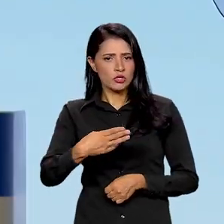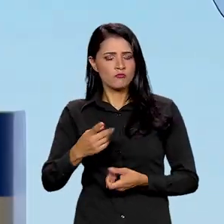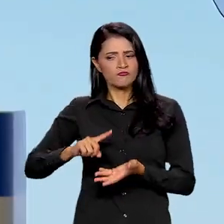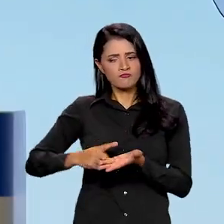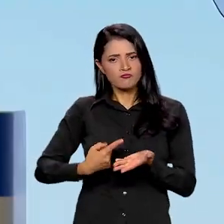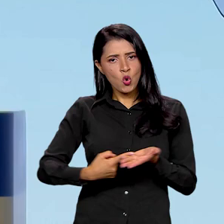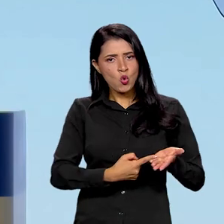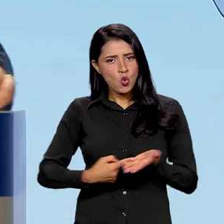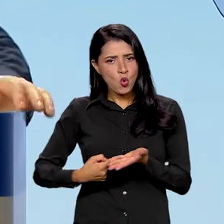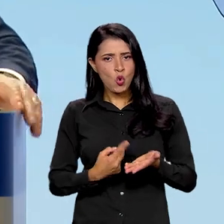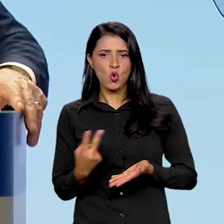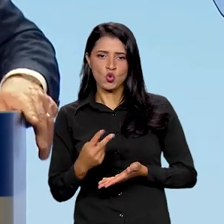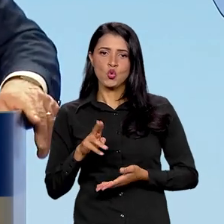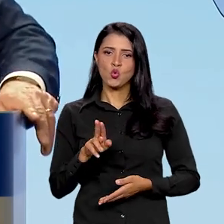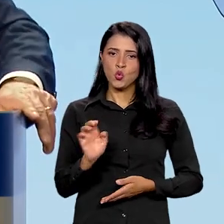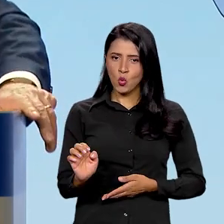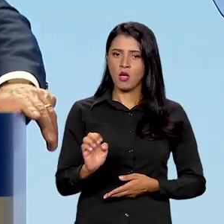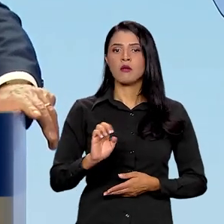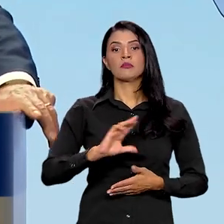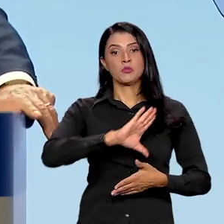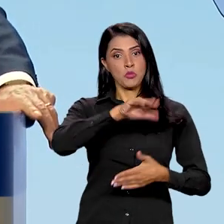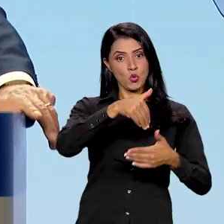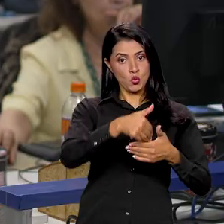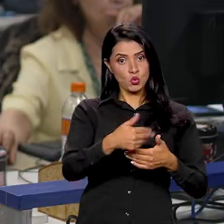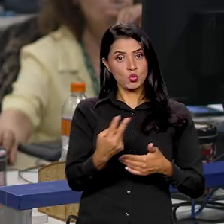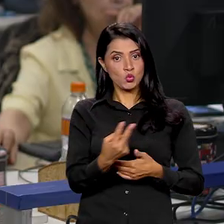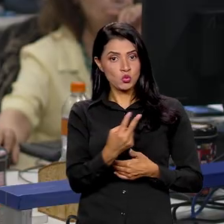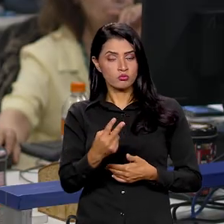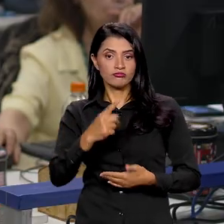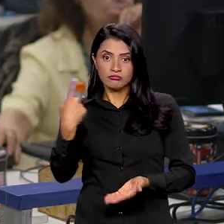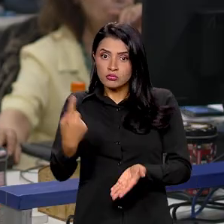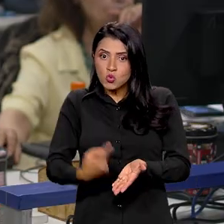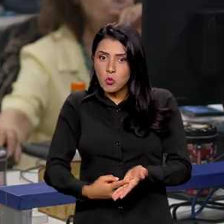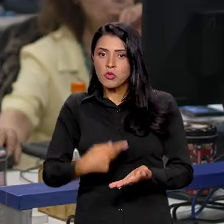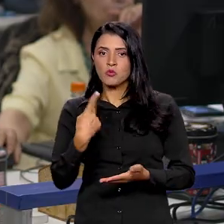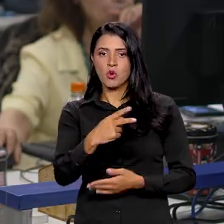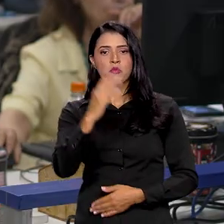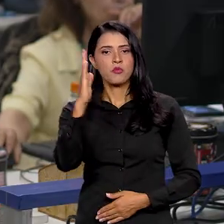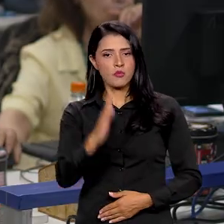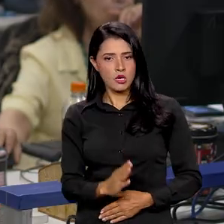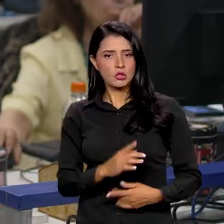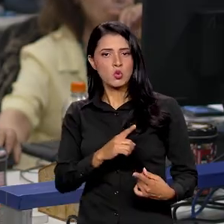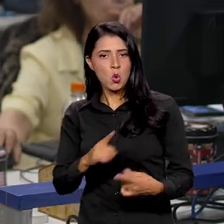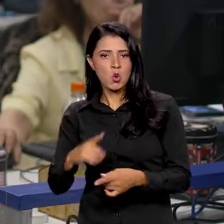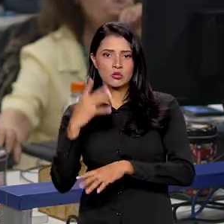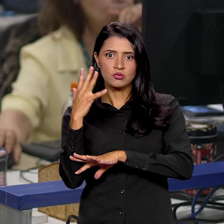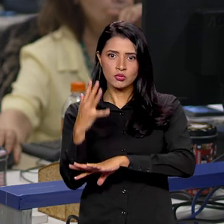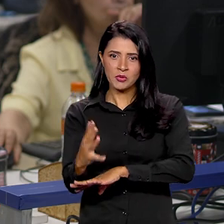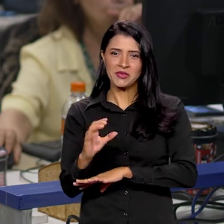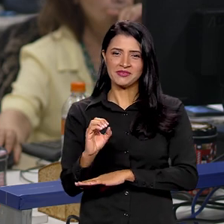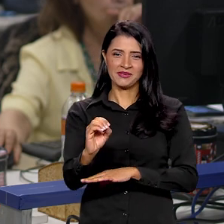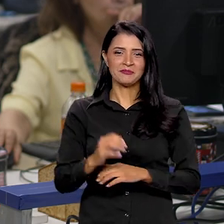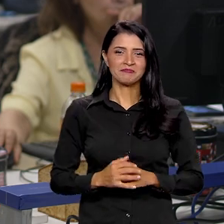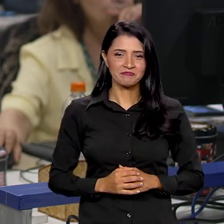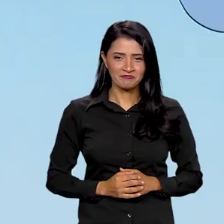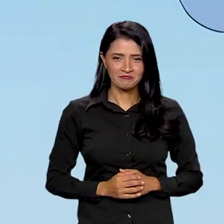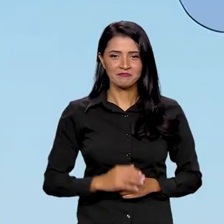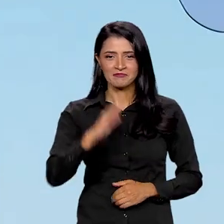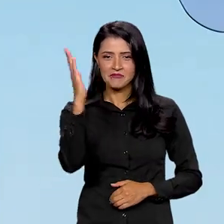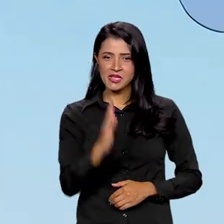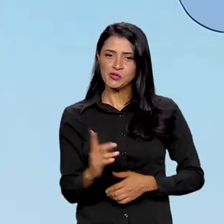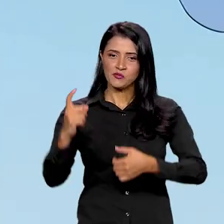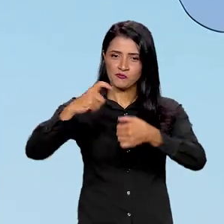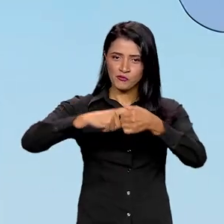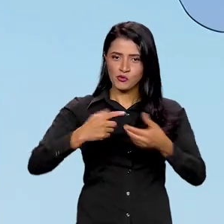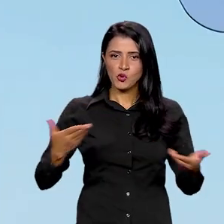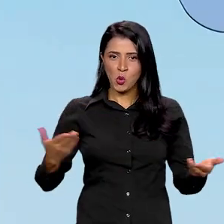acordo equilibrado entre a União Europeia e o Mercosul e reafirmou o compromisso do Brasil contra o desmatamento. O